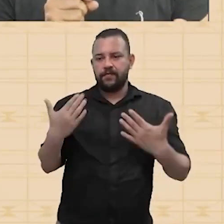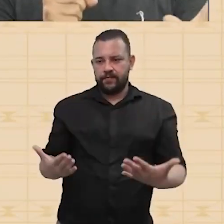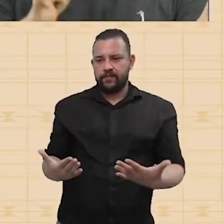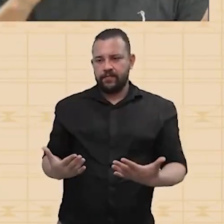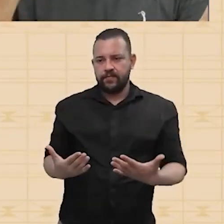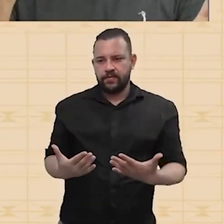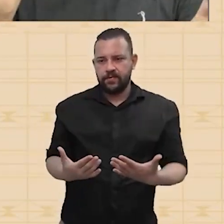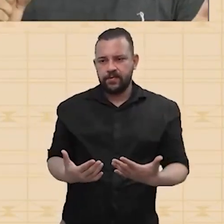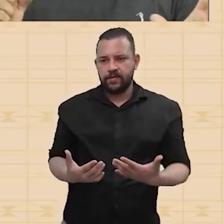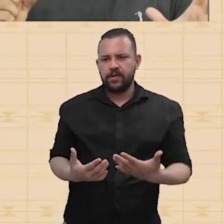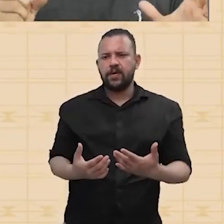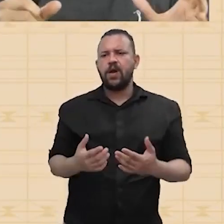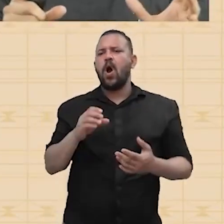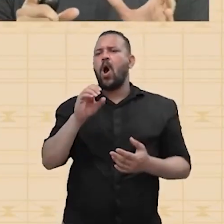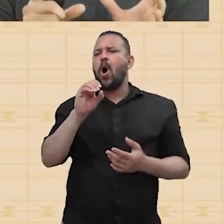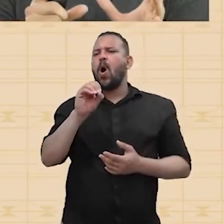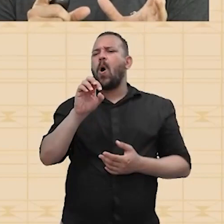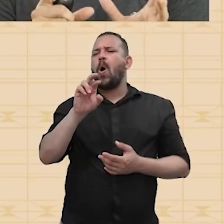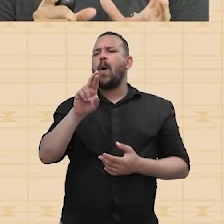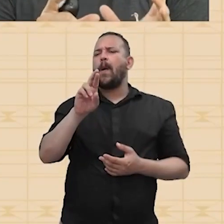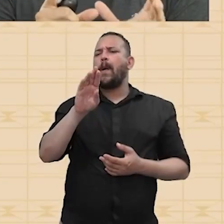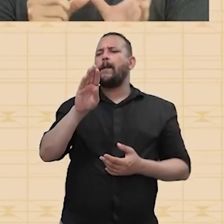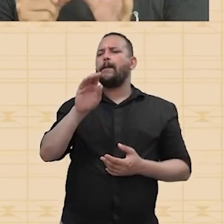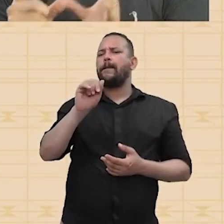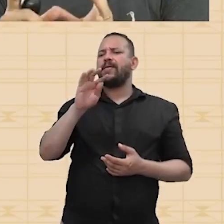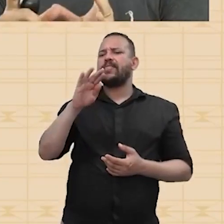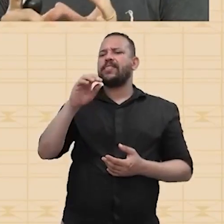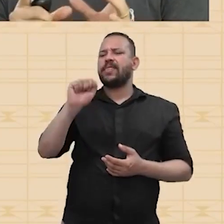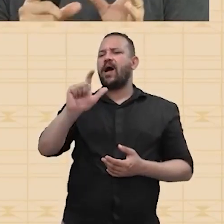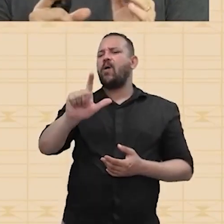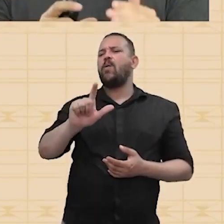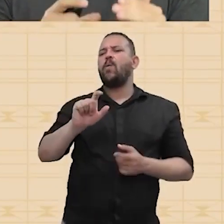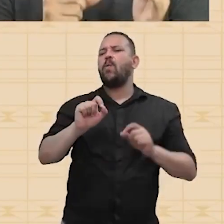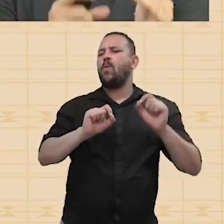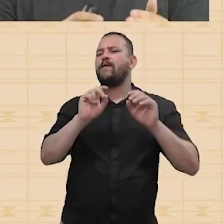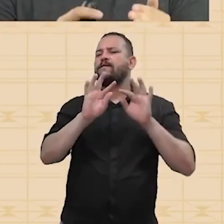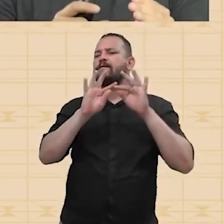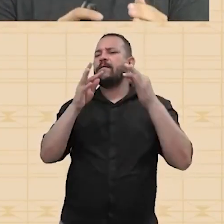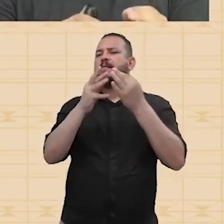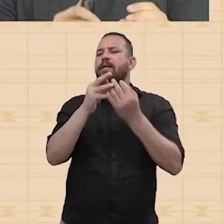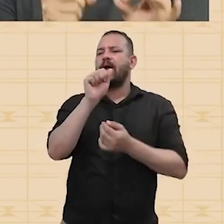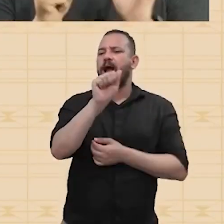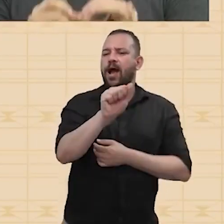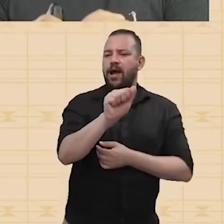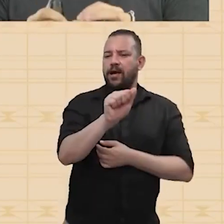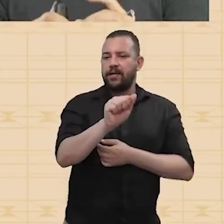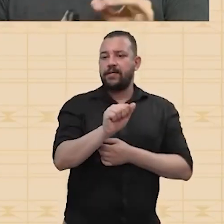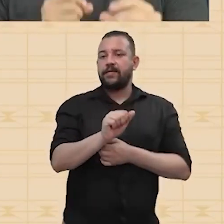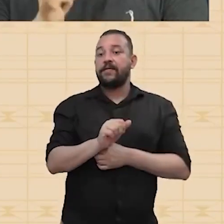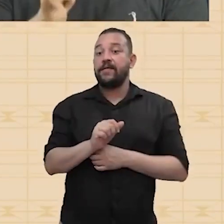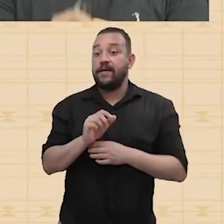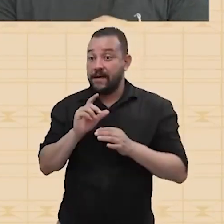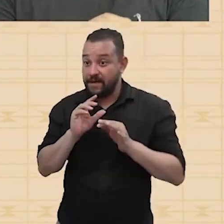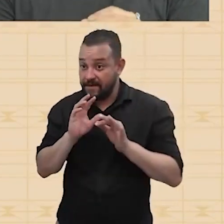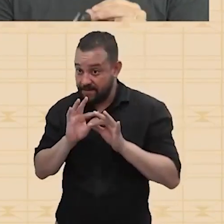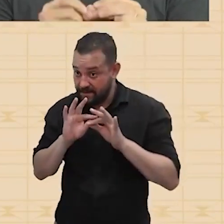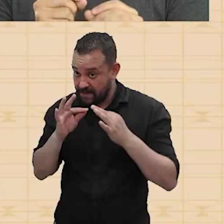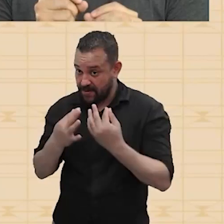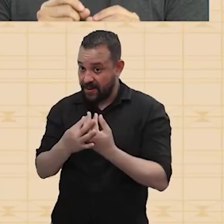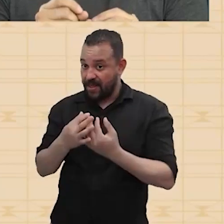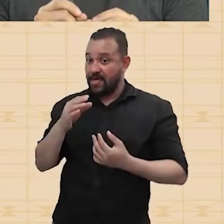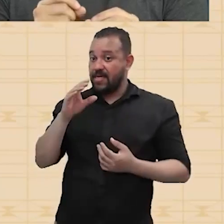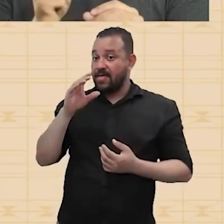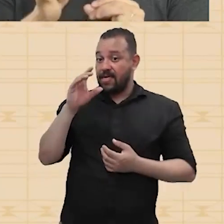Orbital S e orbital P está associado à família A. Orbital D e orbital F estão associados